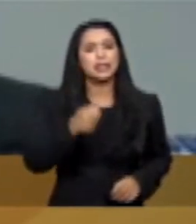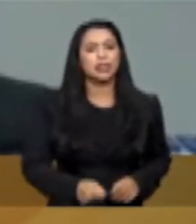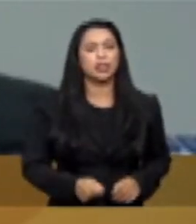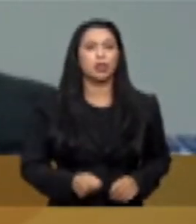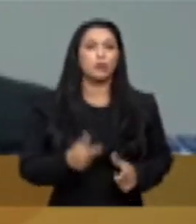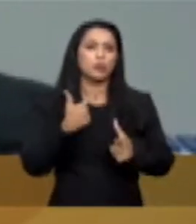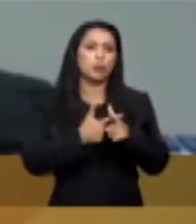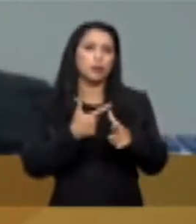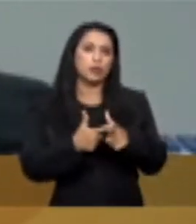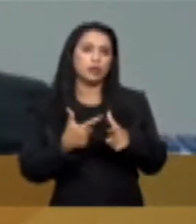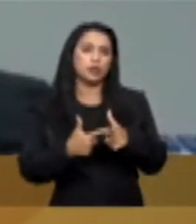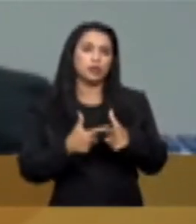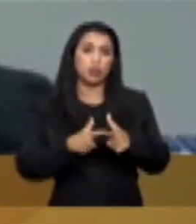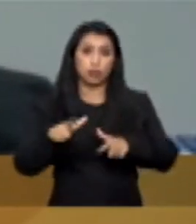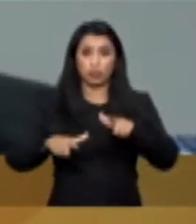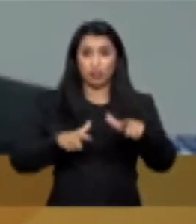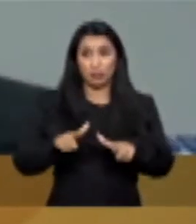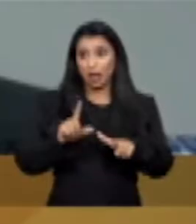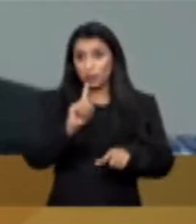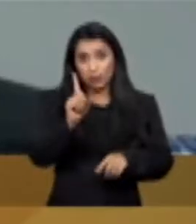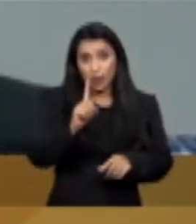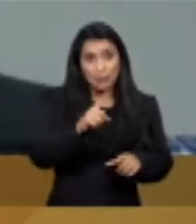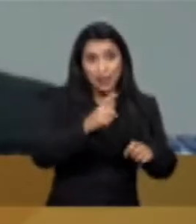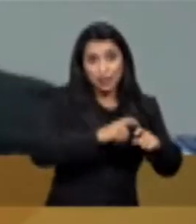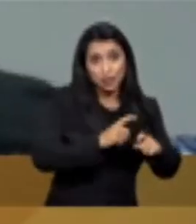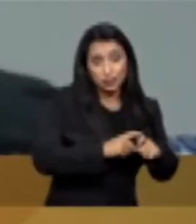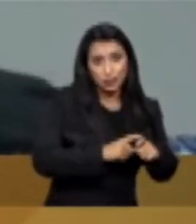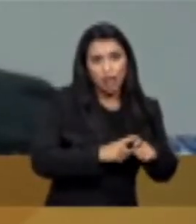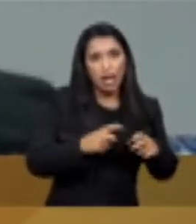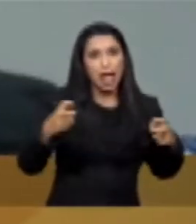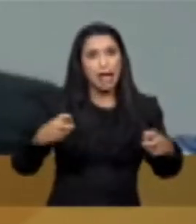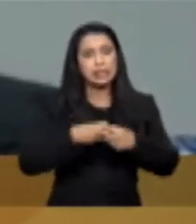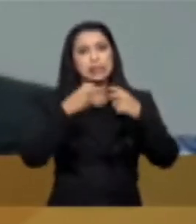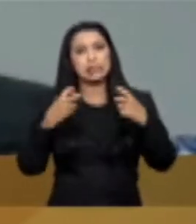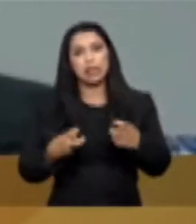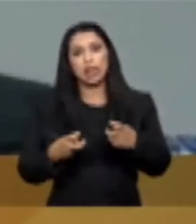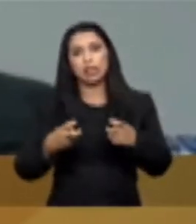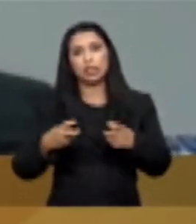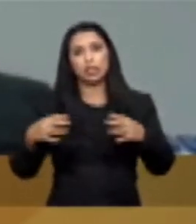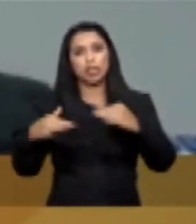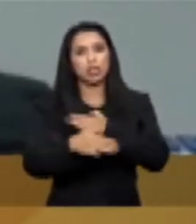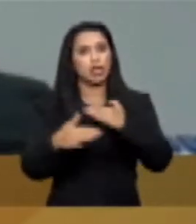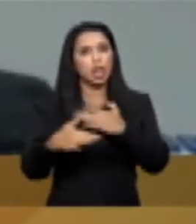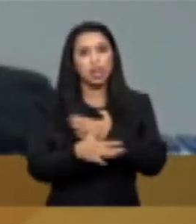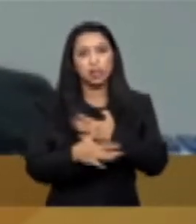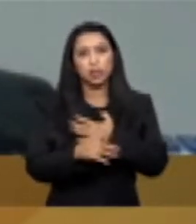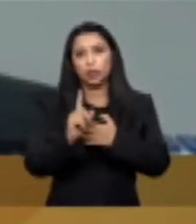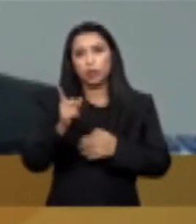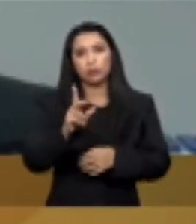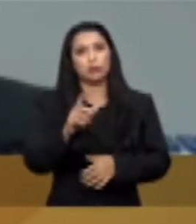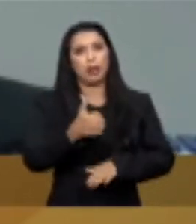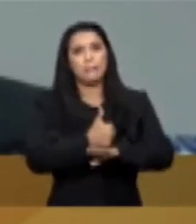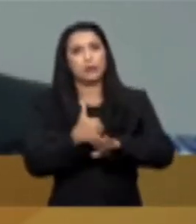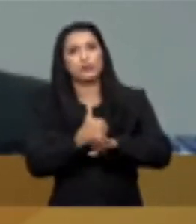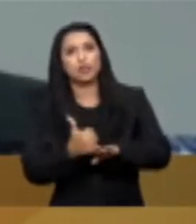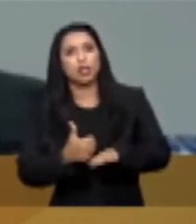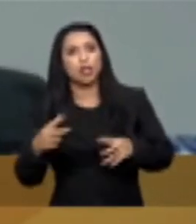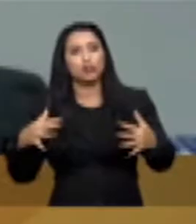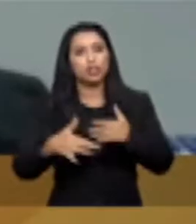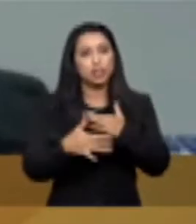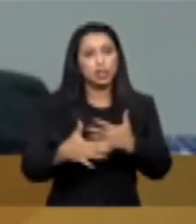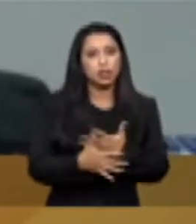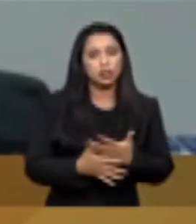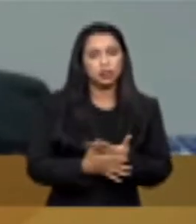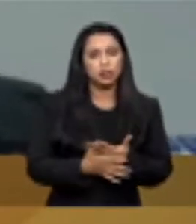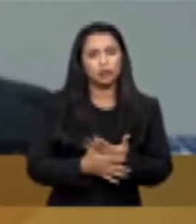para o trabalho sem serem médicos, sobre acidentes de trânsito sem serem físicos ou engenheiros de trânsito, sobre limite de terreno sem